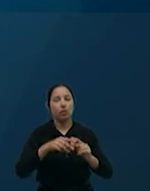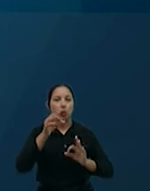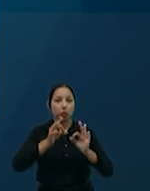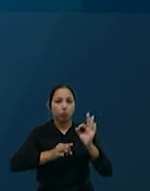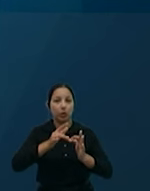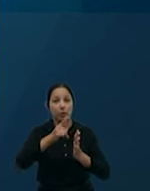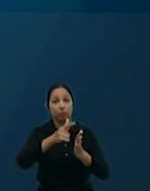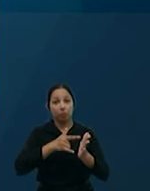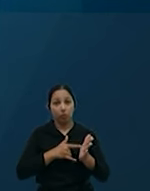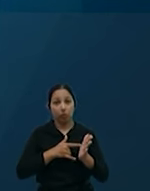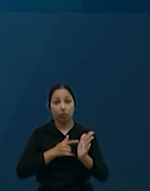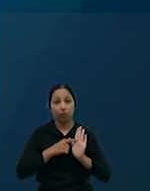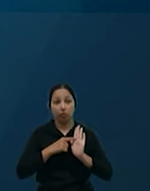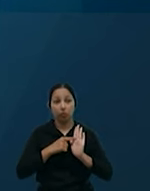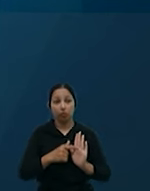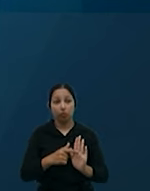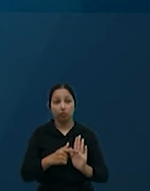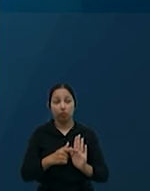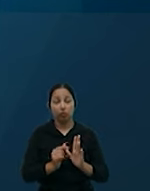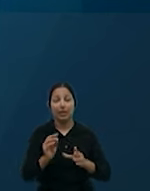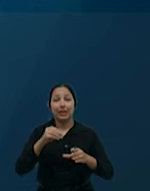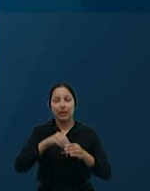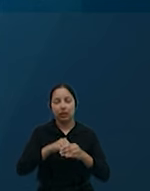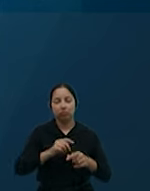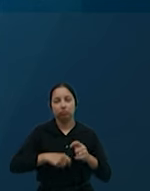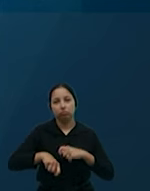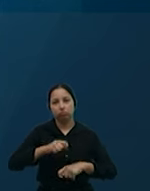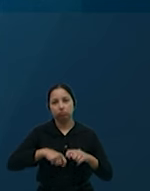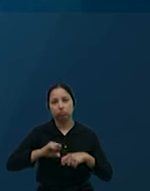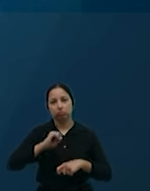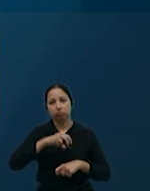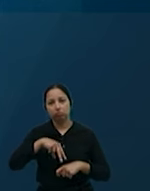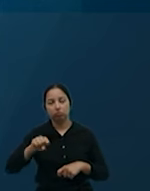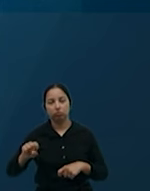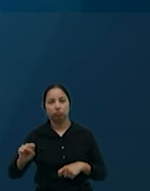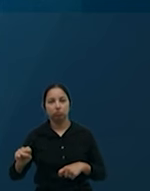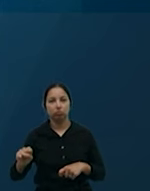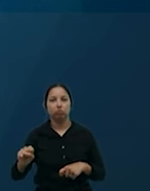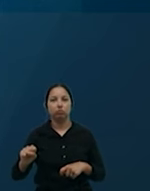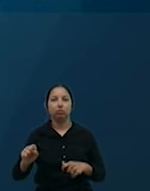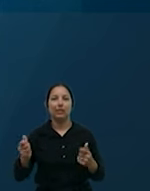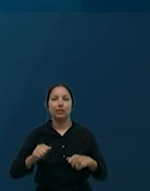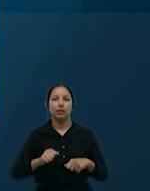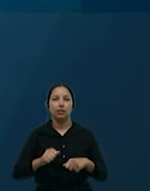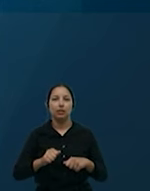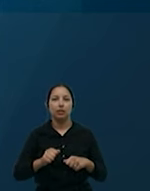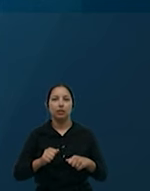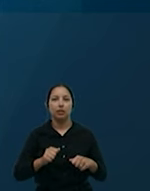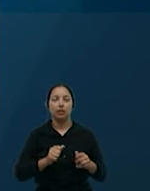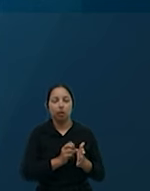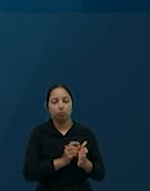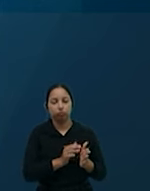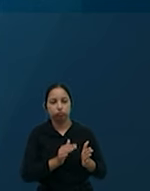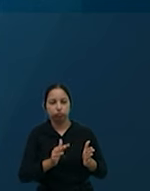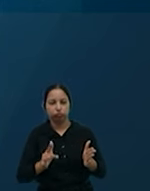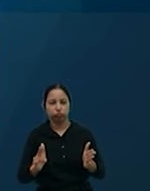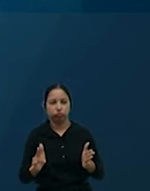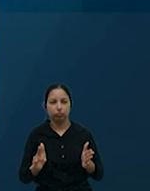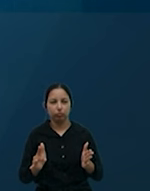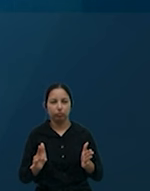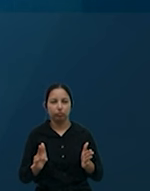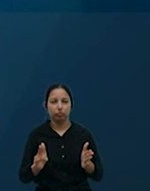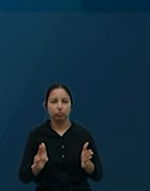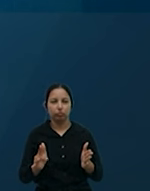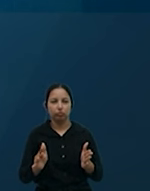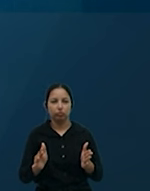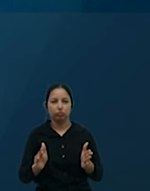submetida ao crivo administrativo do INSS será a contar da data de citação da autarquia previdenciária ou da data